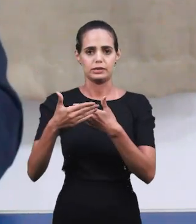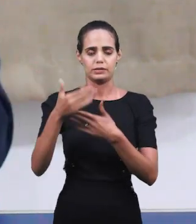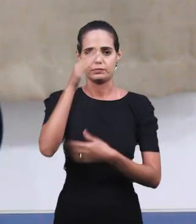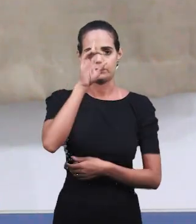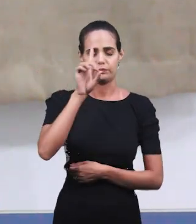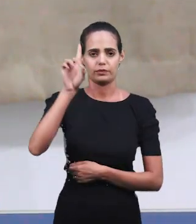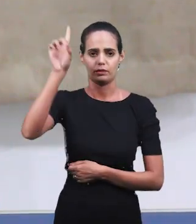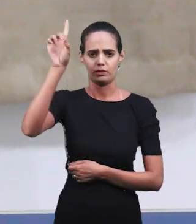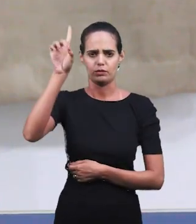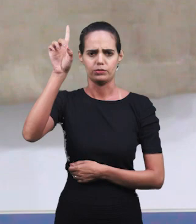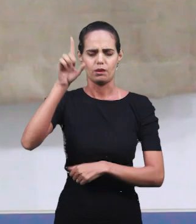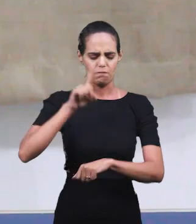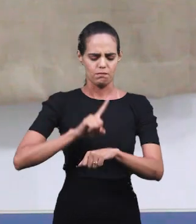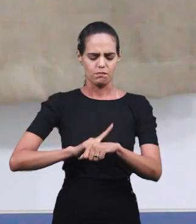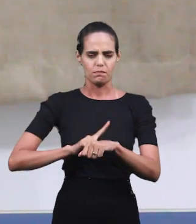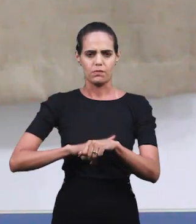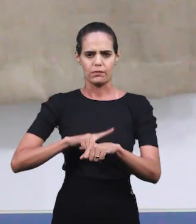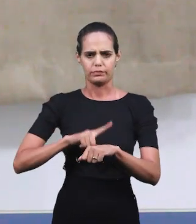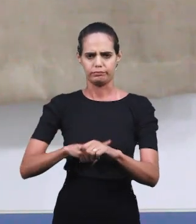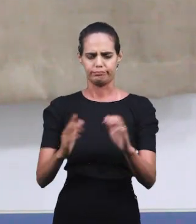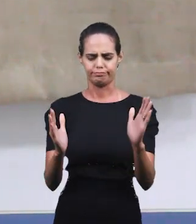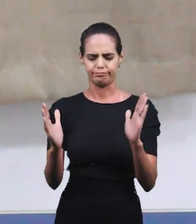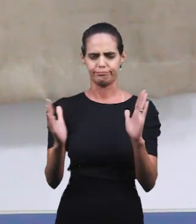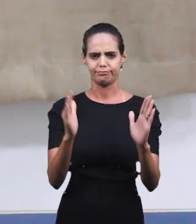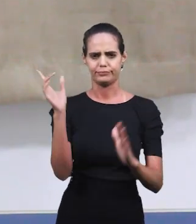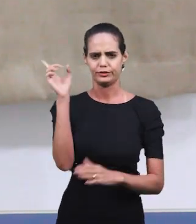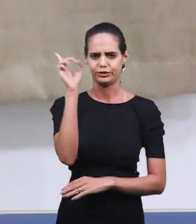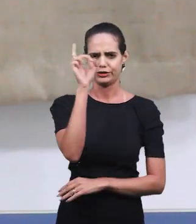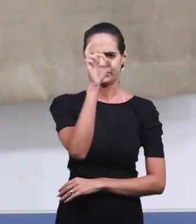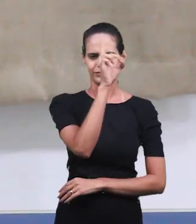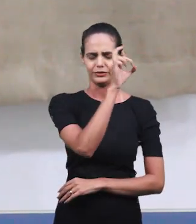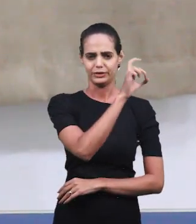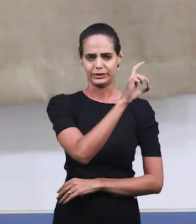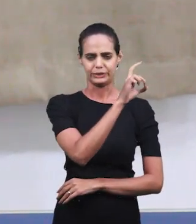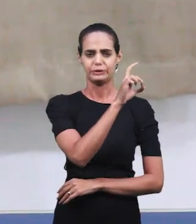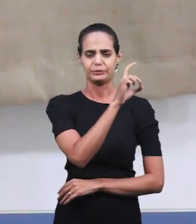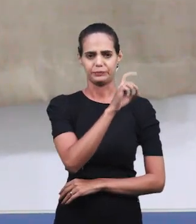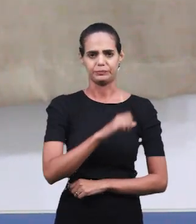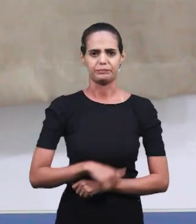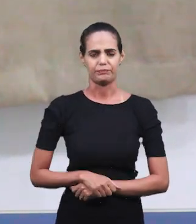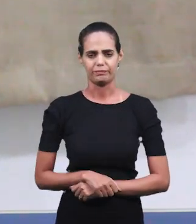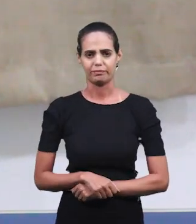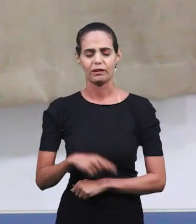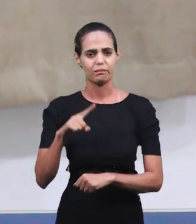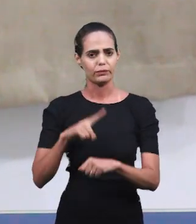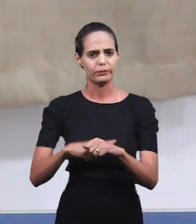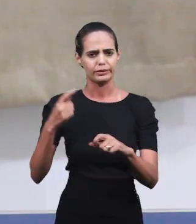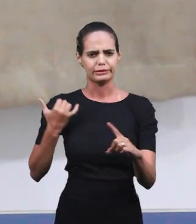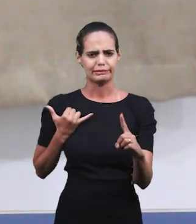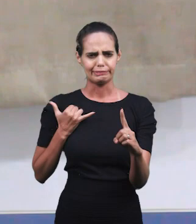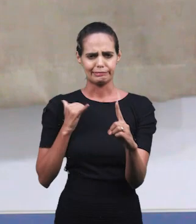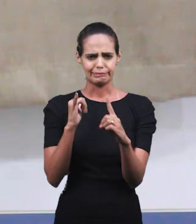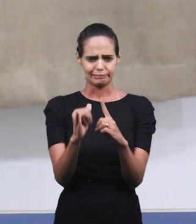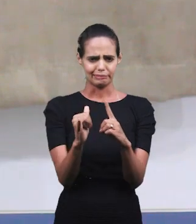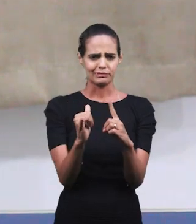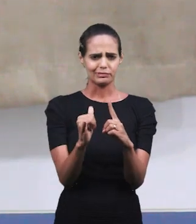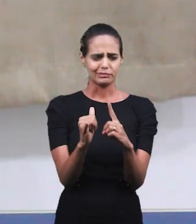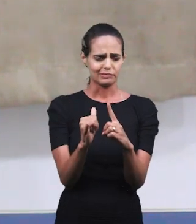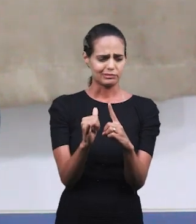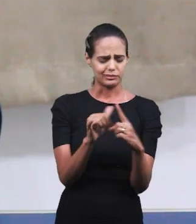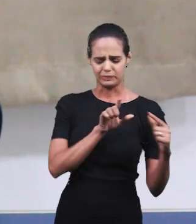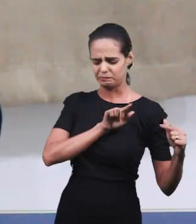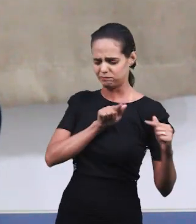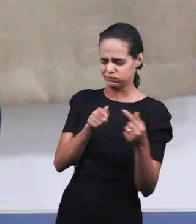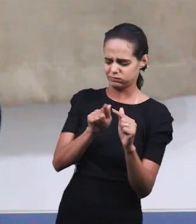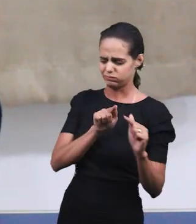em um momento tão difícil como esse momento profético, em que a igreja ela tem sido atacada, mas quando